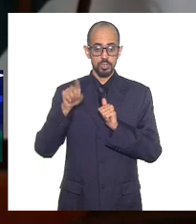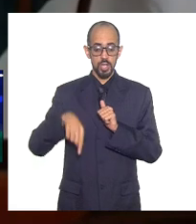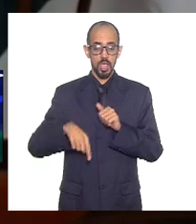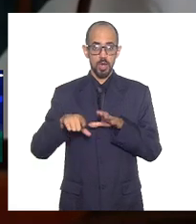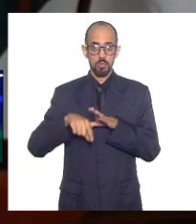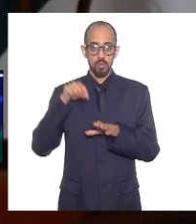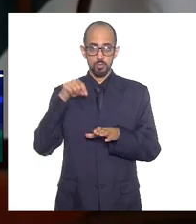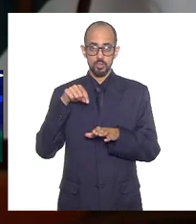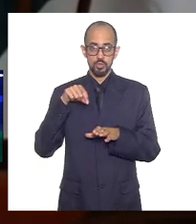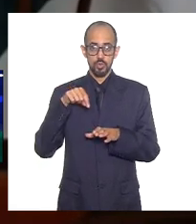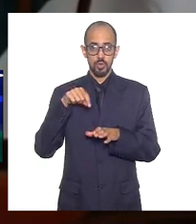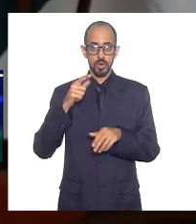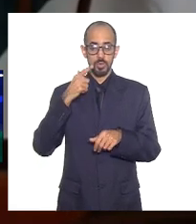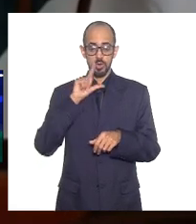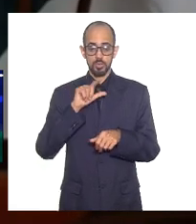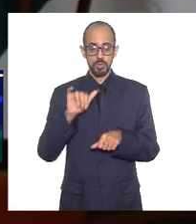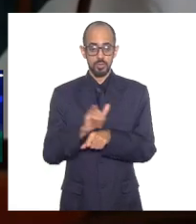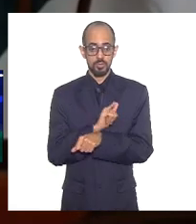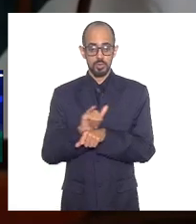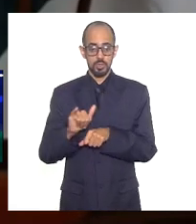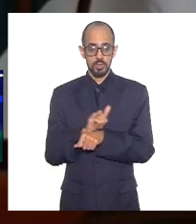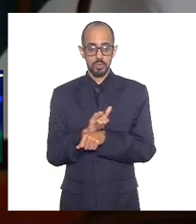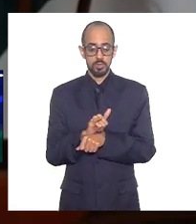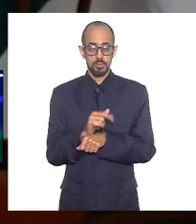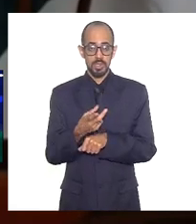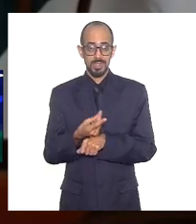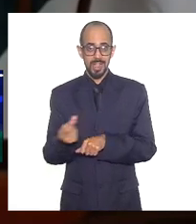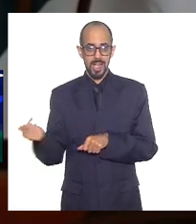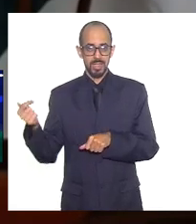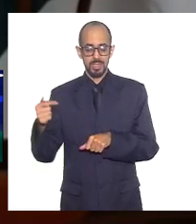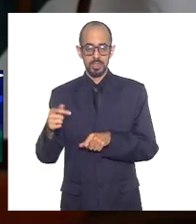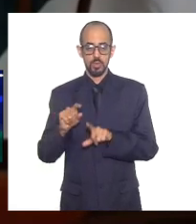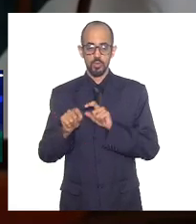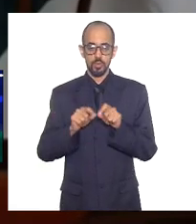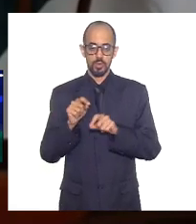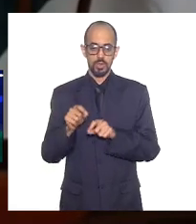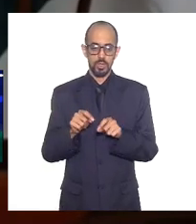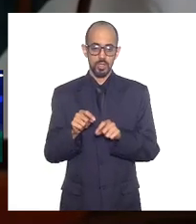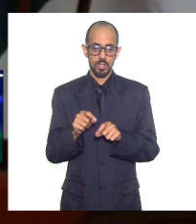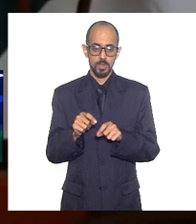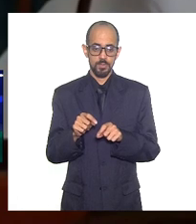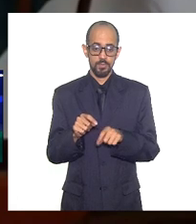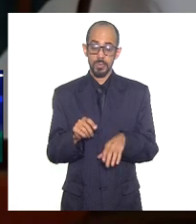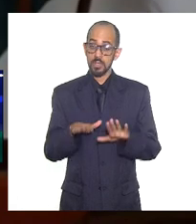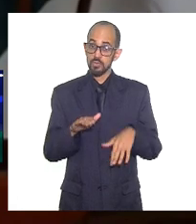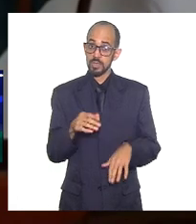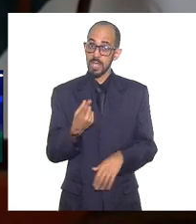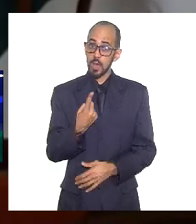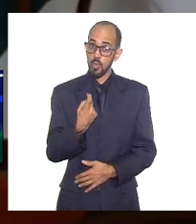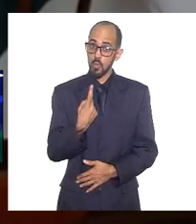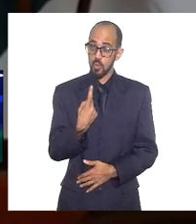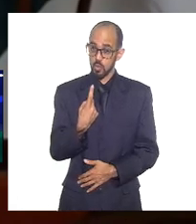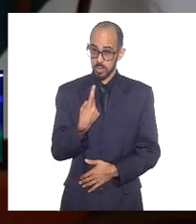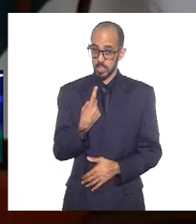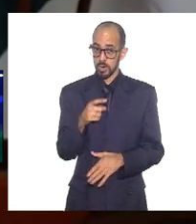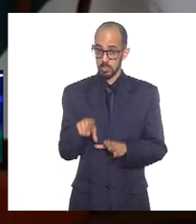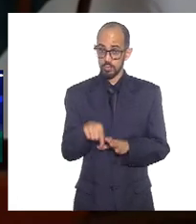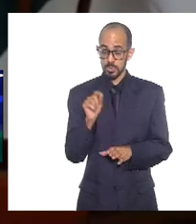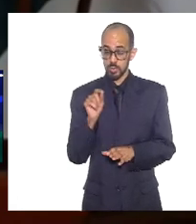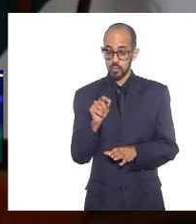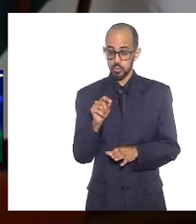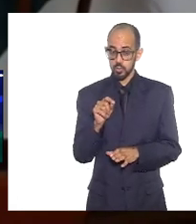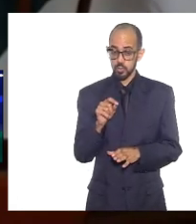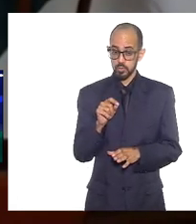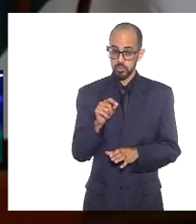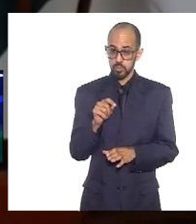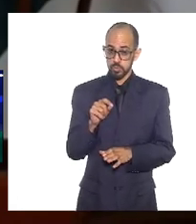para sair da única opção que muitos acham que são apenas que